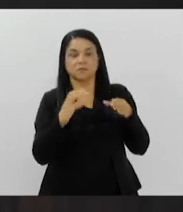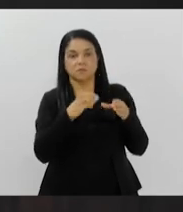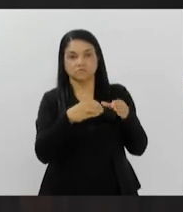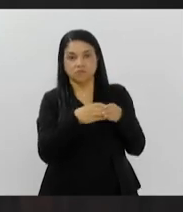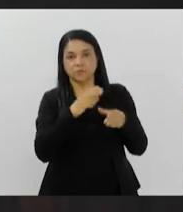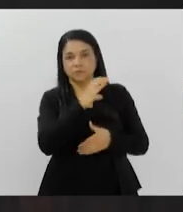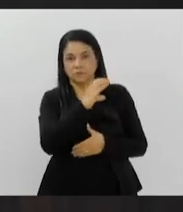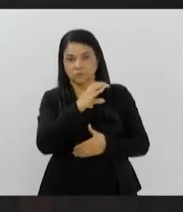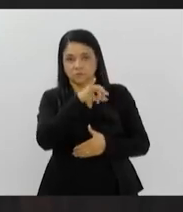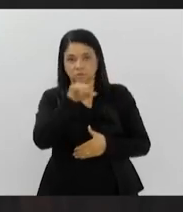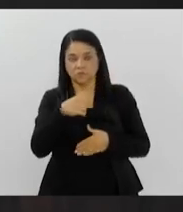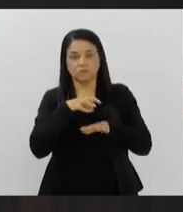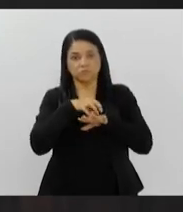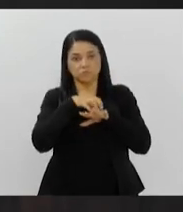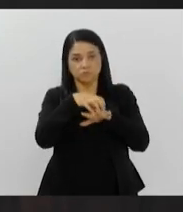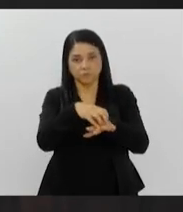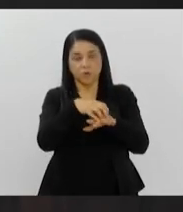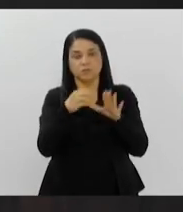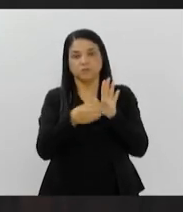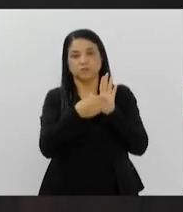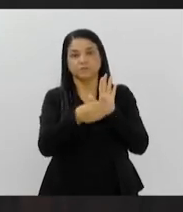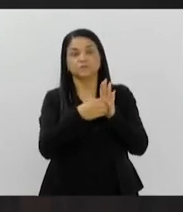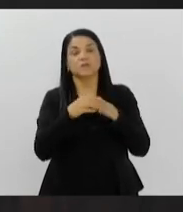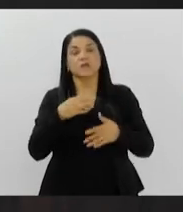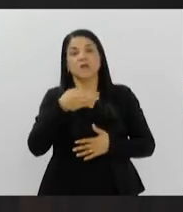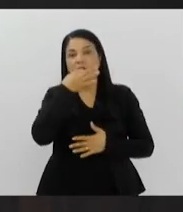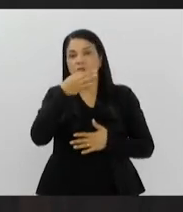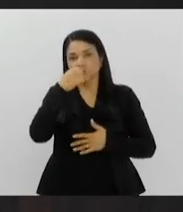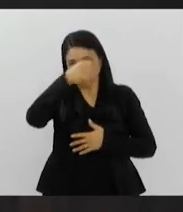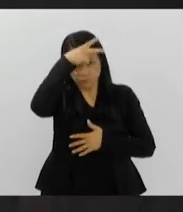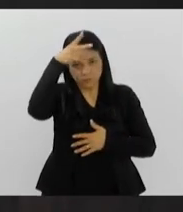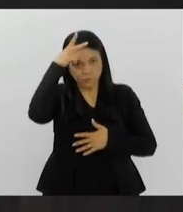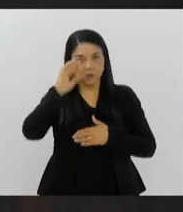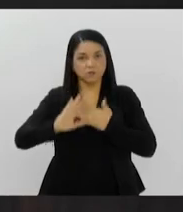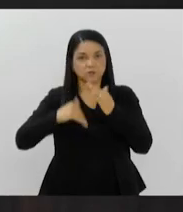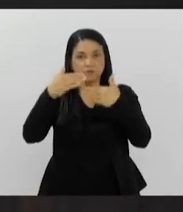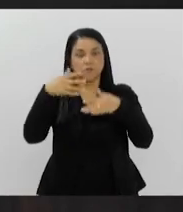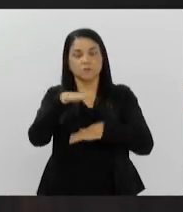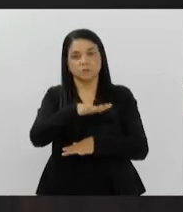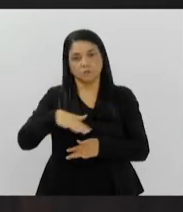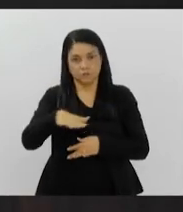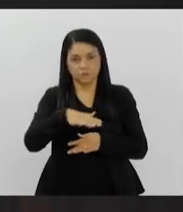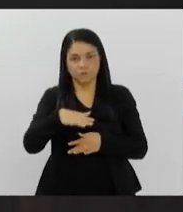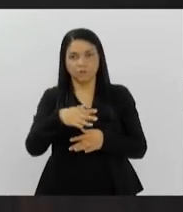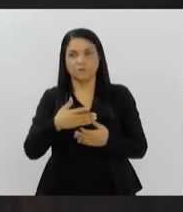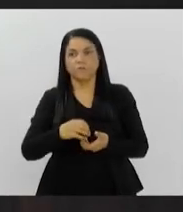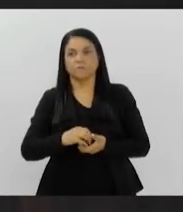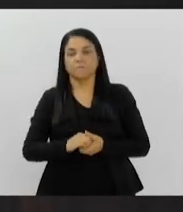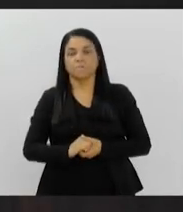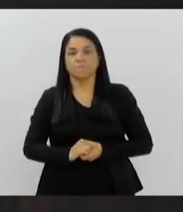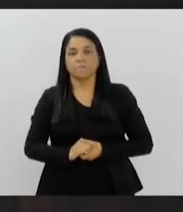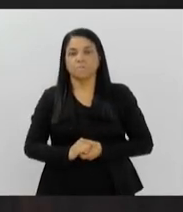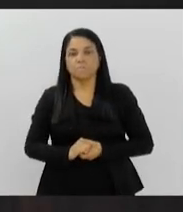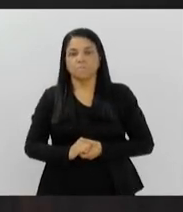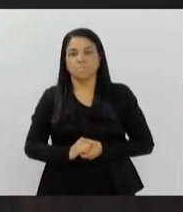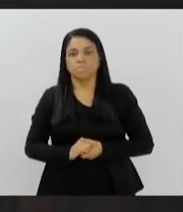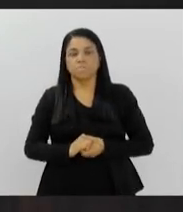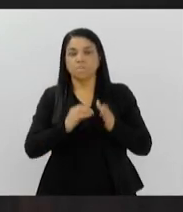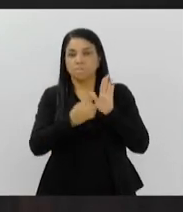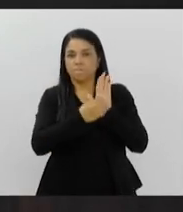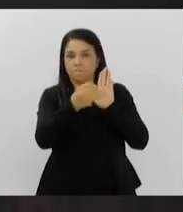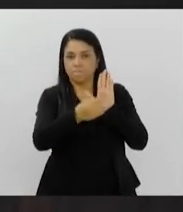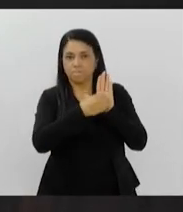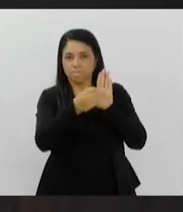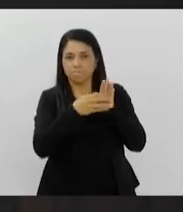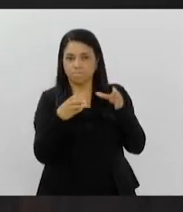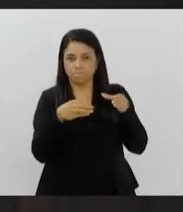Justiça, de Transporte, Assuntos Municipais e Desenvolvimento Regional. Para emitir parecer